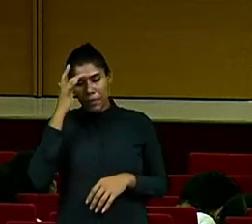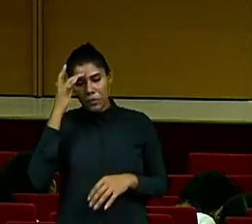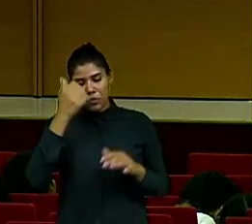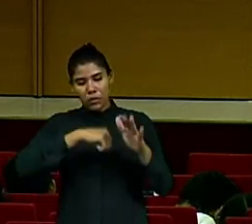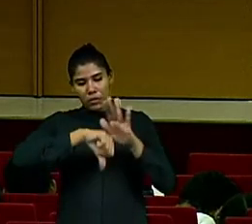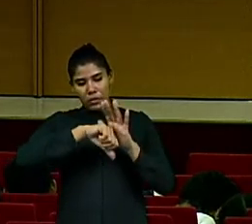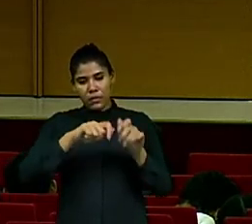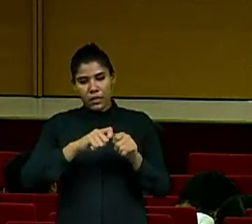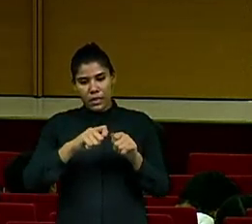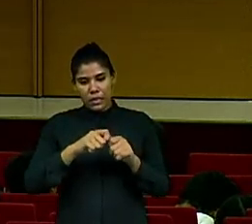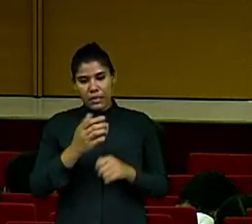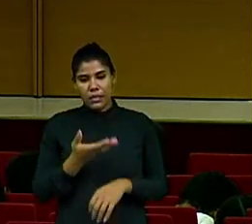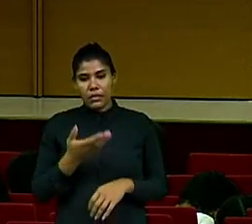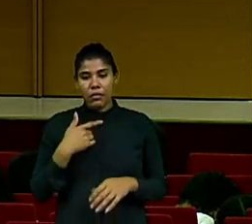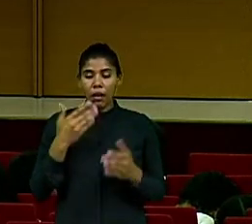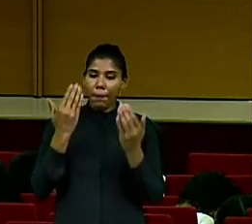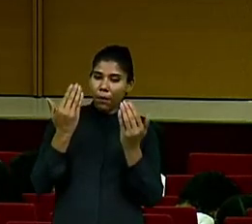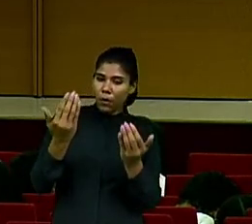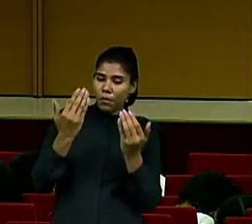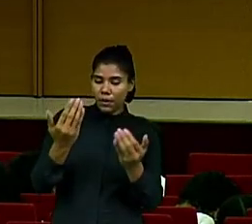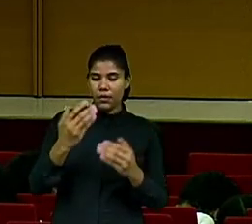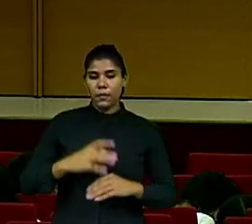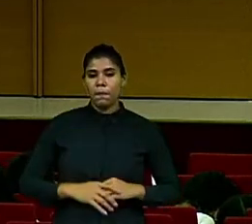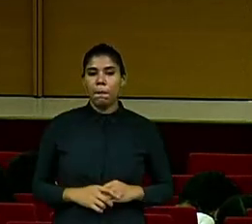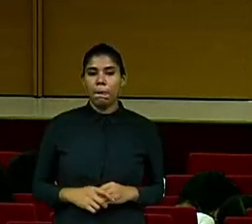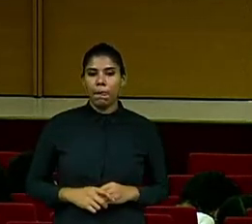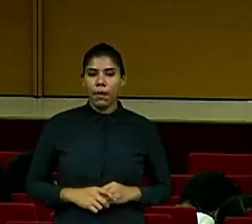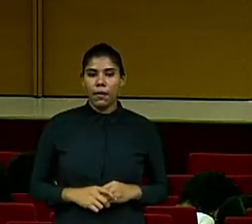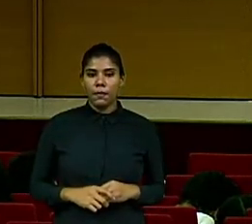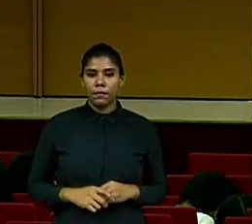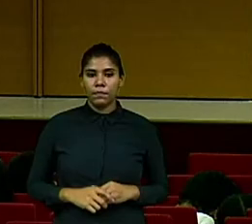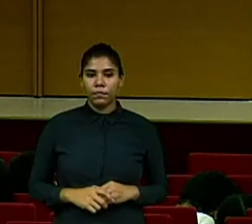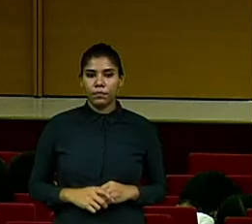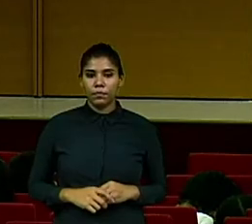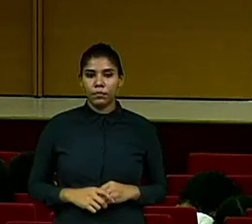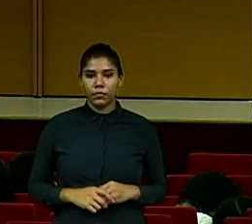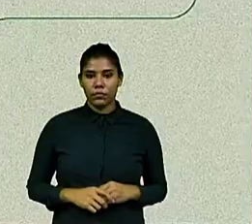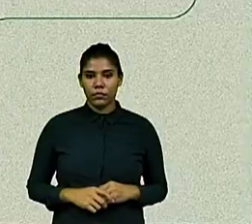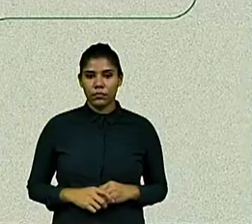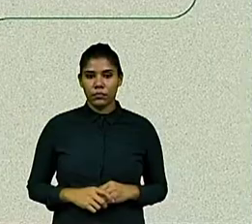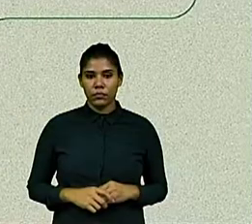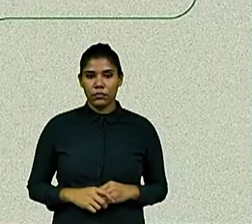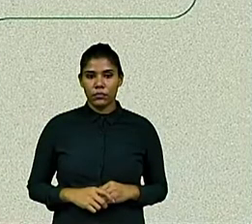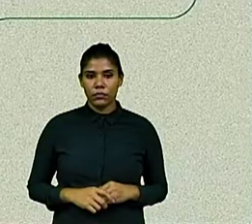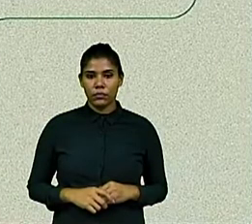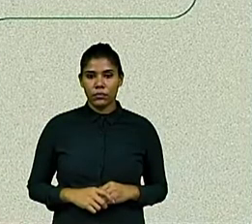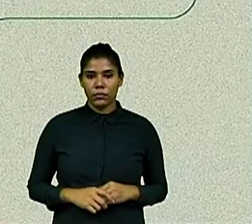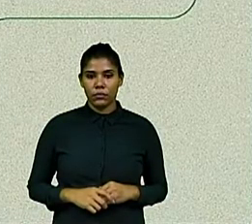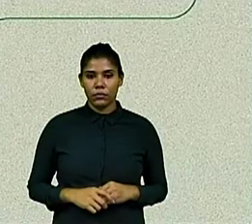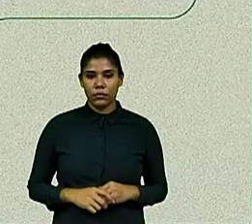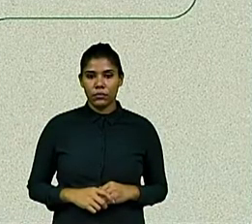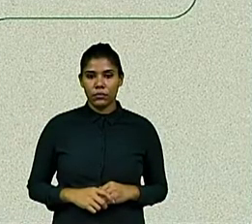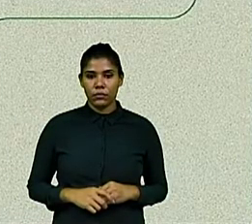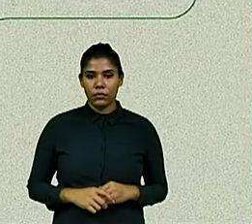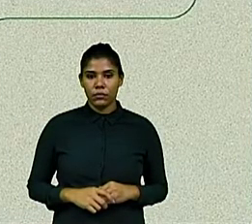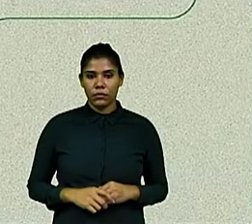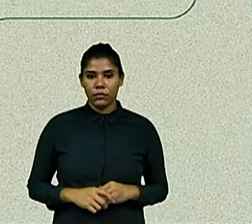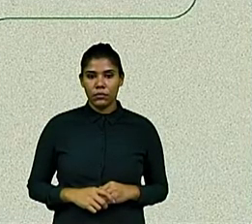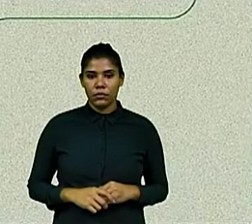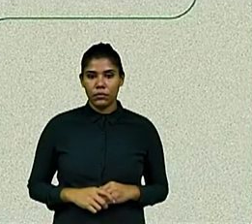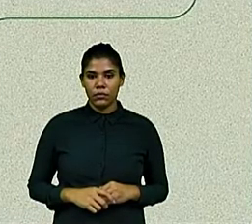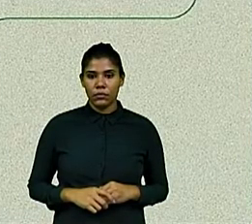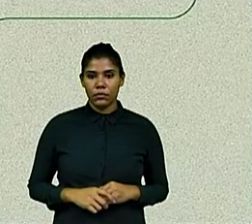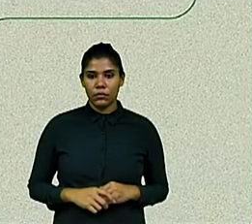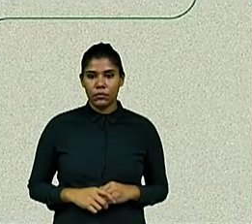então sempre comparar não é nem ser prático Comparar as Barrinhas vai ter coisas em comum